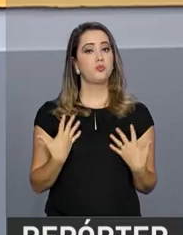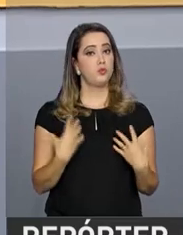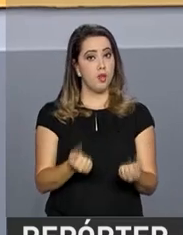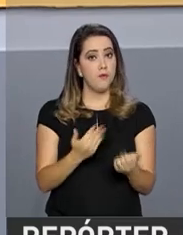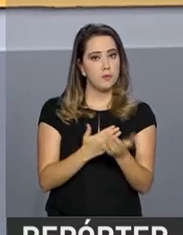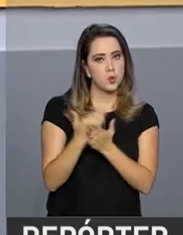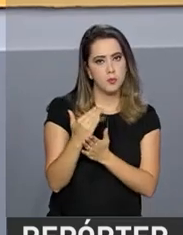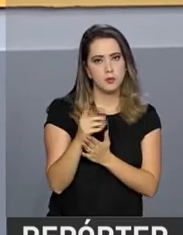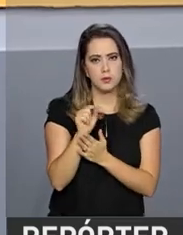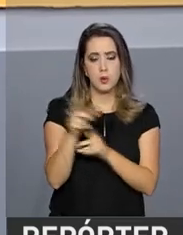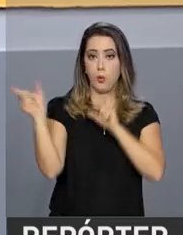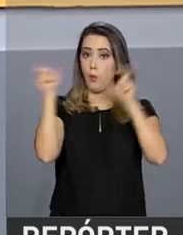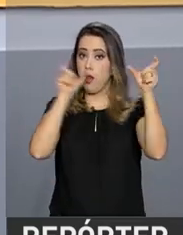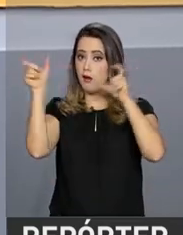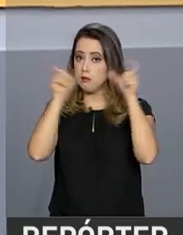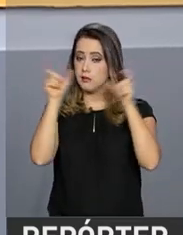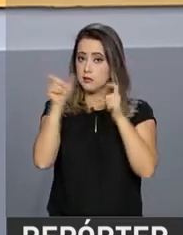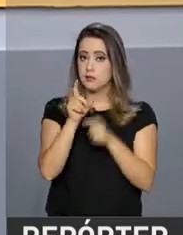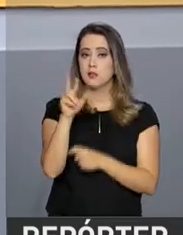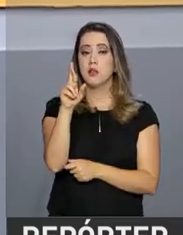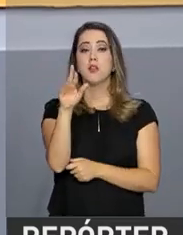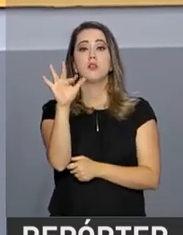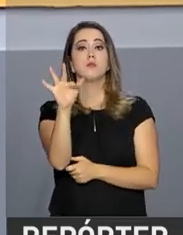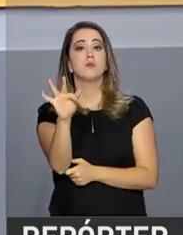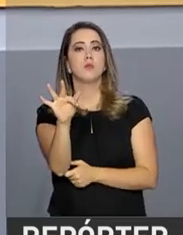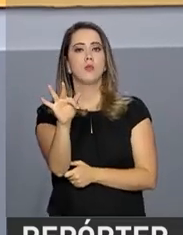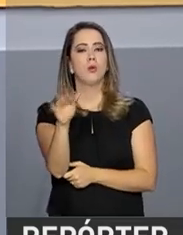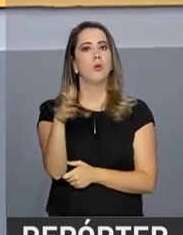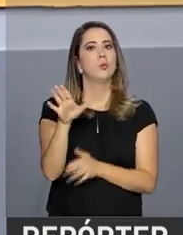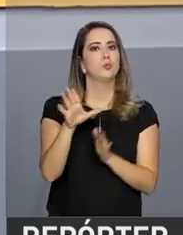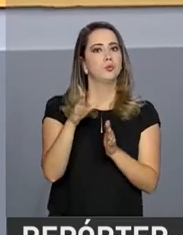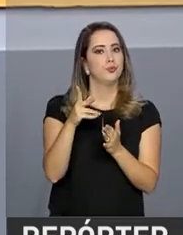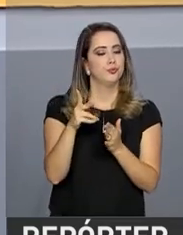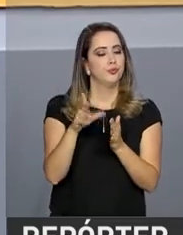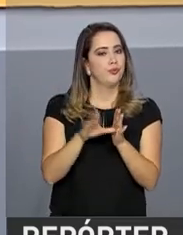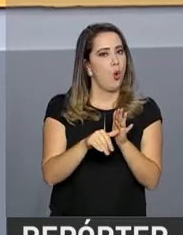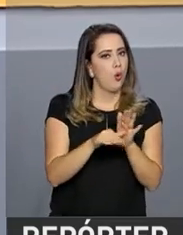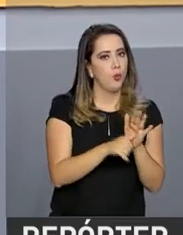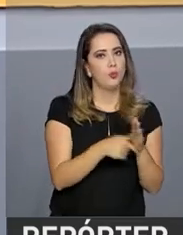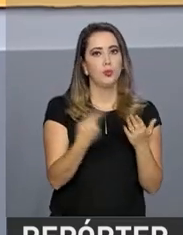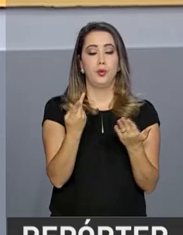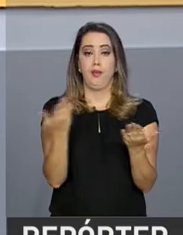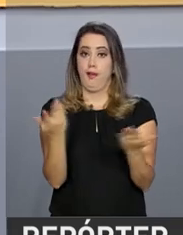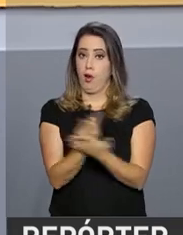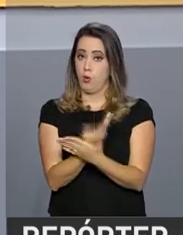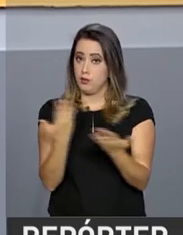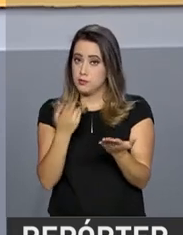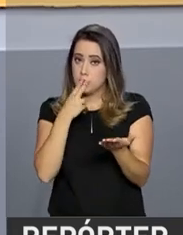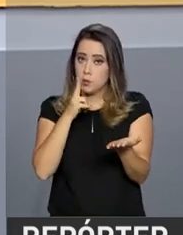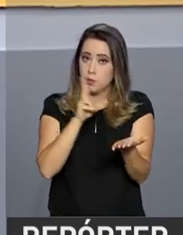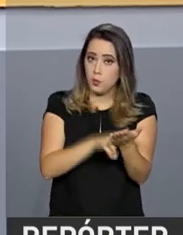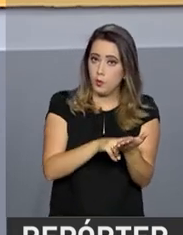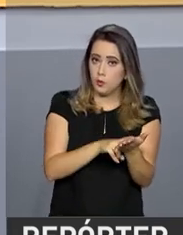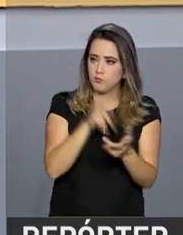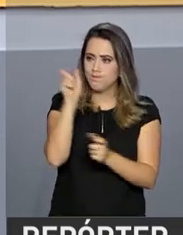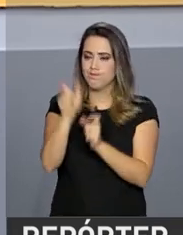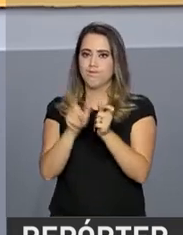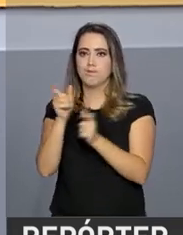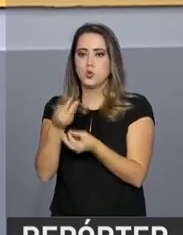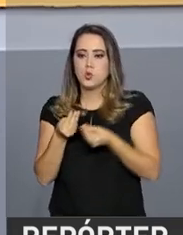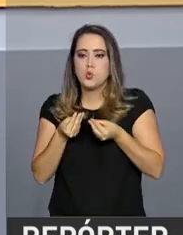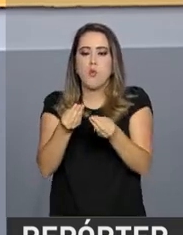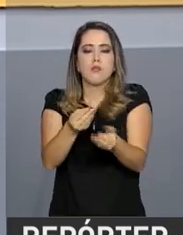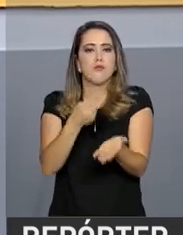esta edição com um alerta da receita federal sobre o golpe que está sendo realizado por carta os bandidos voltaram a enviar para os